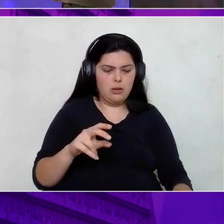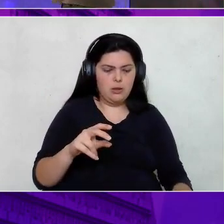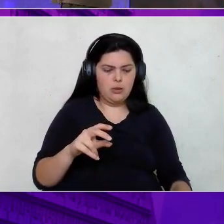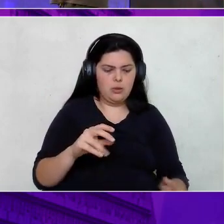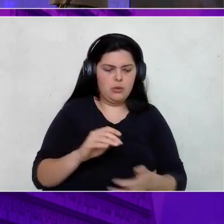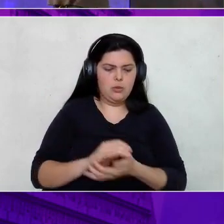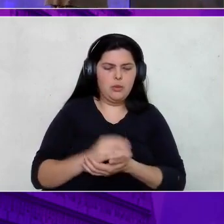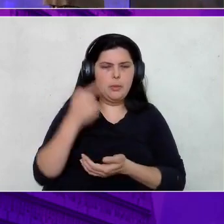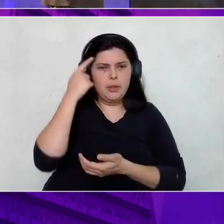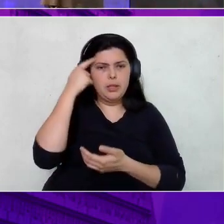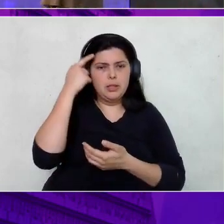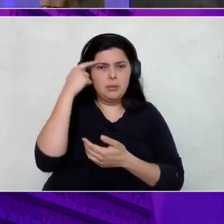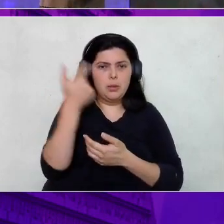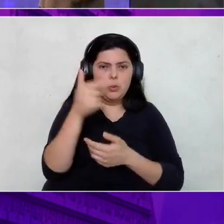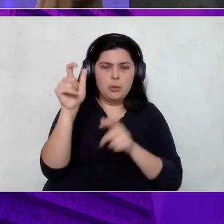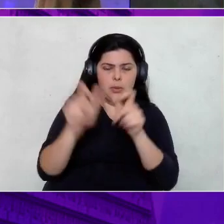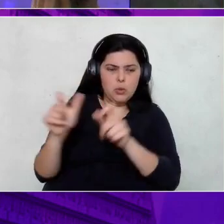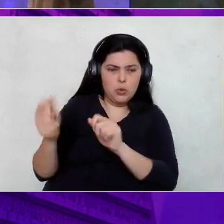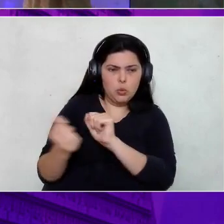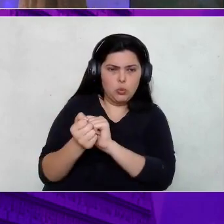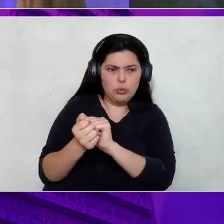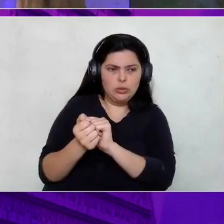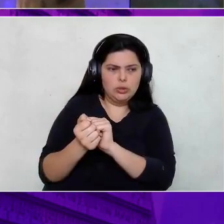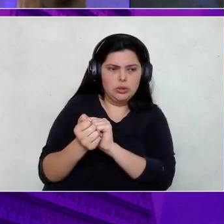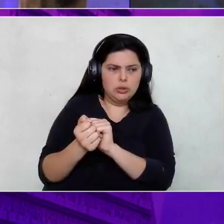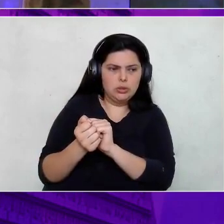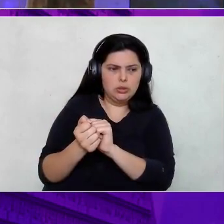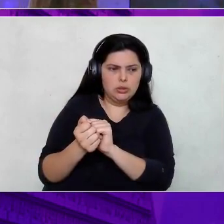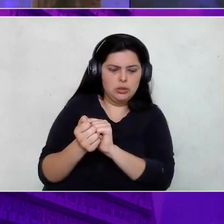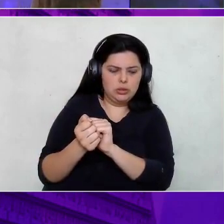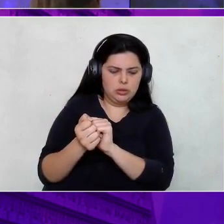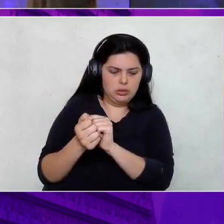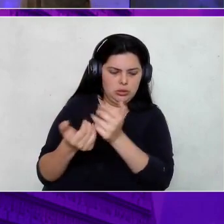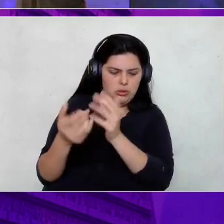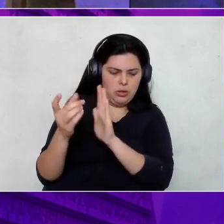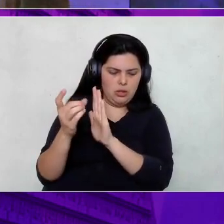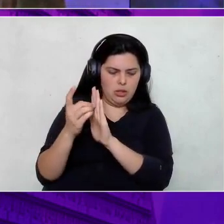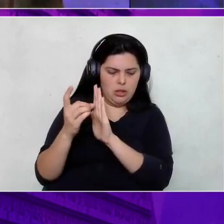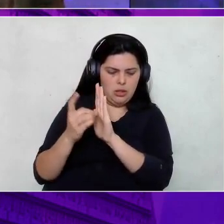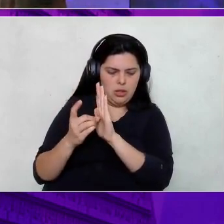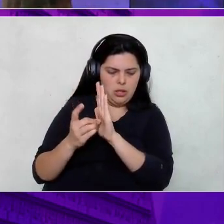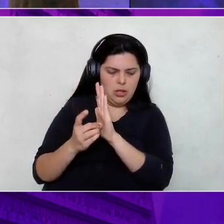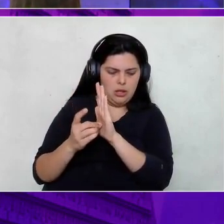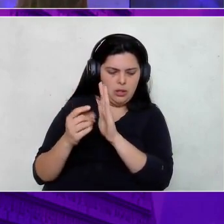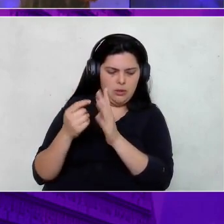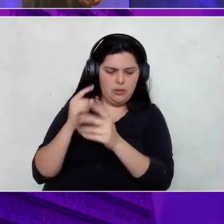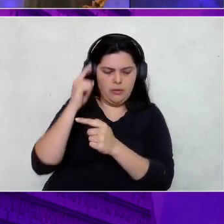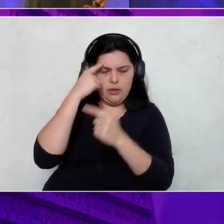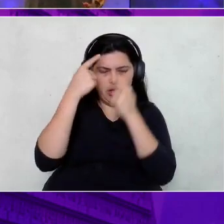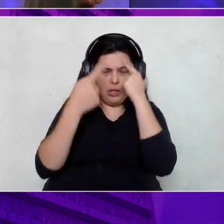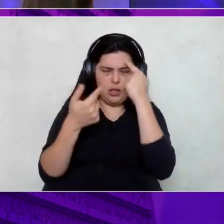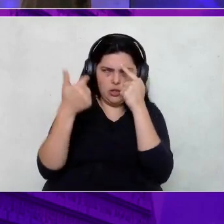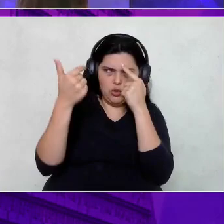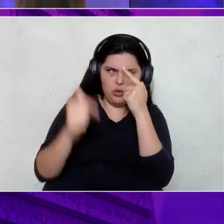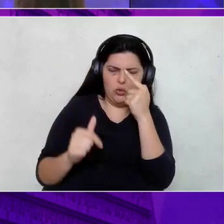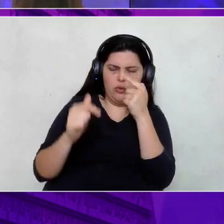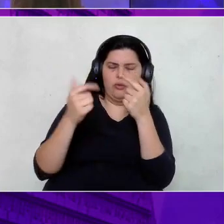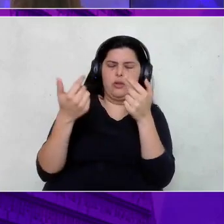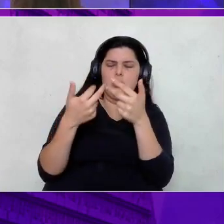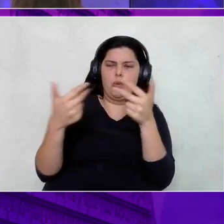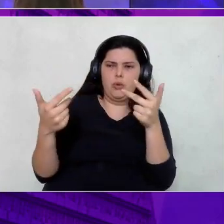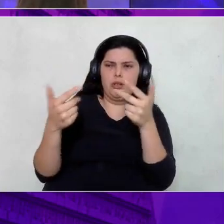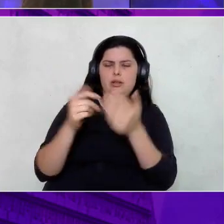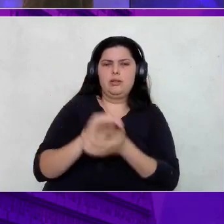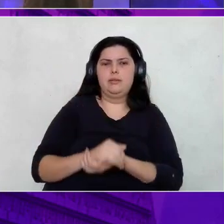pensamento de outras pessoas. Sim? Então, e nessa década a gente precisa reinventar ainda mais profundamente, e